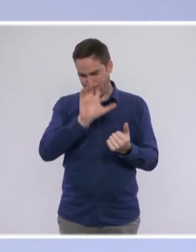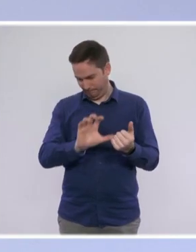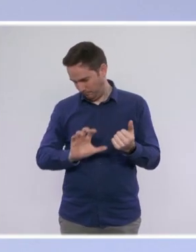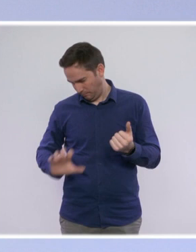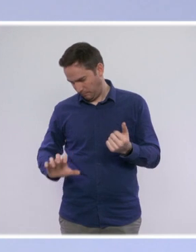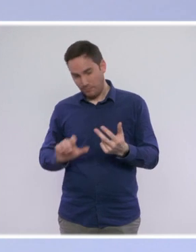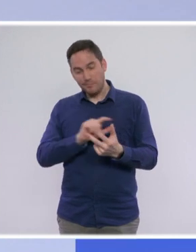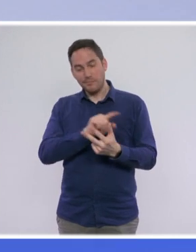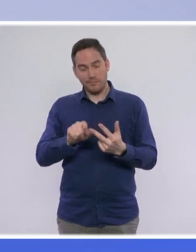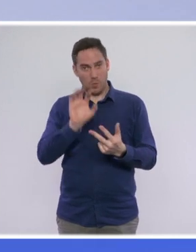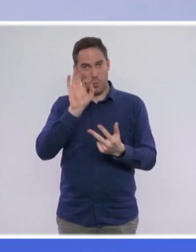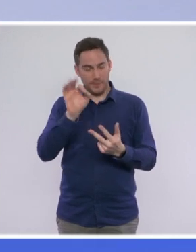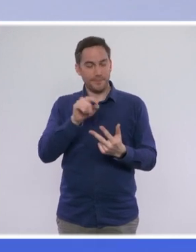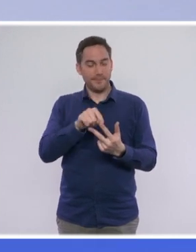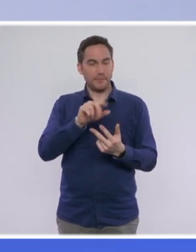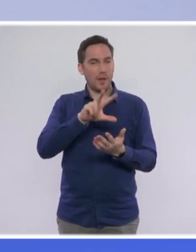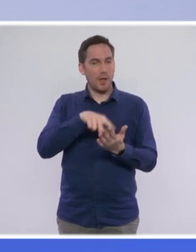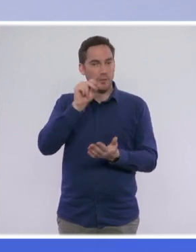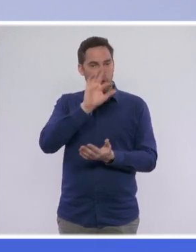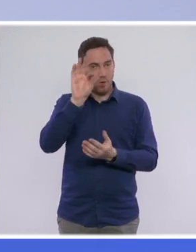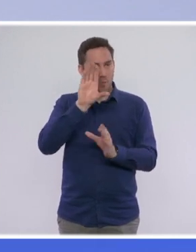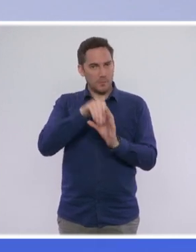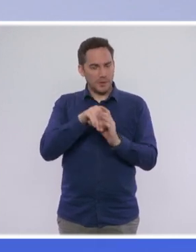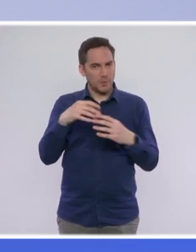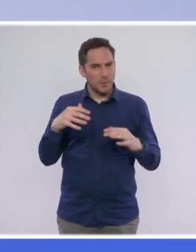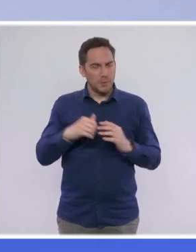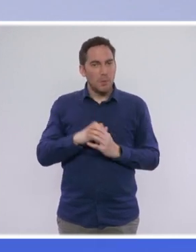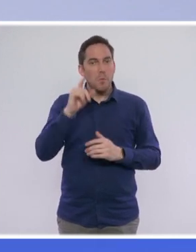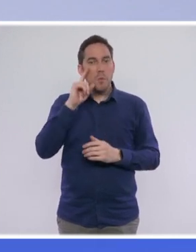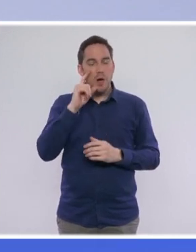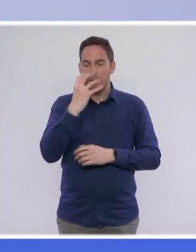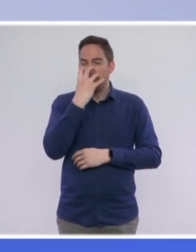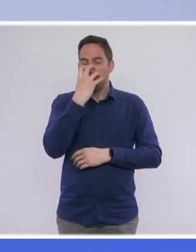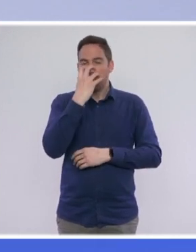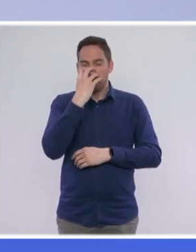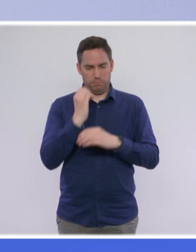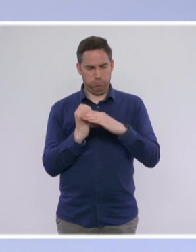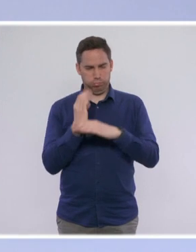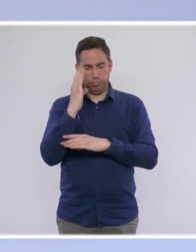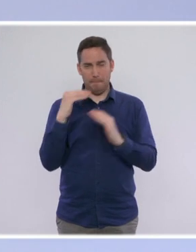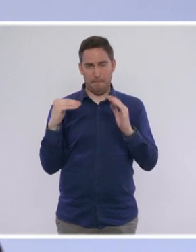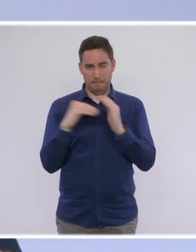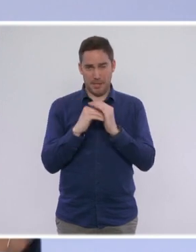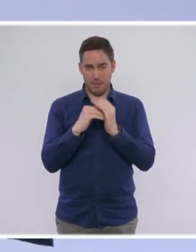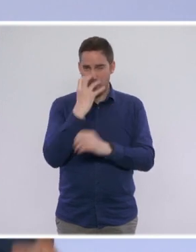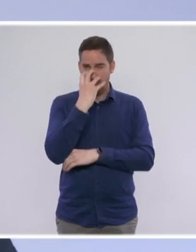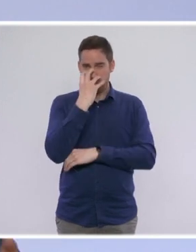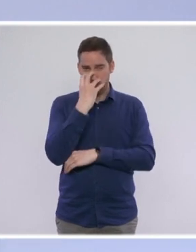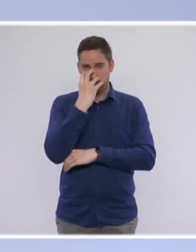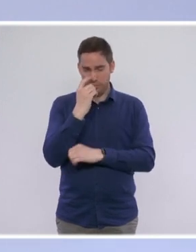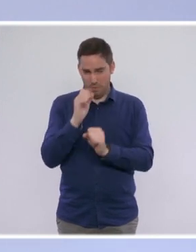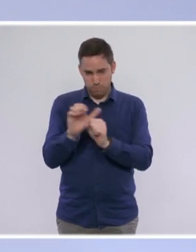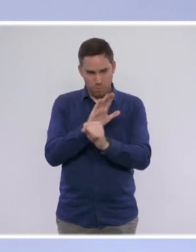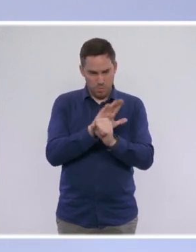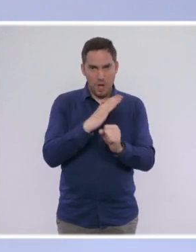A situação é preocupante em Île-de-France. Acredito que o nível de 1.000 pacientes na UTI foi cruzado. Há uma etapa adicional de desprogramação